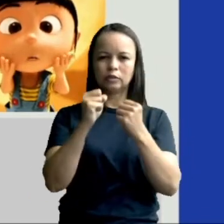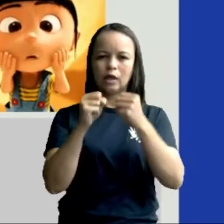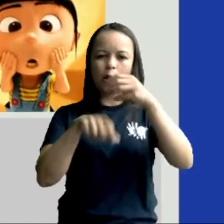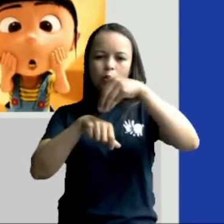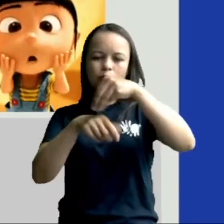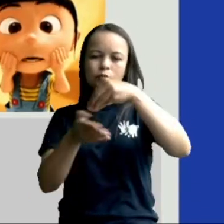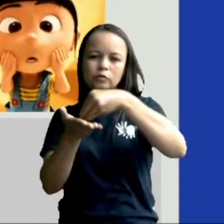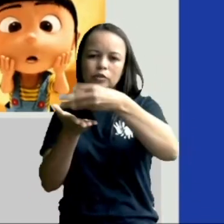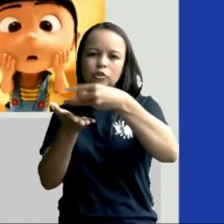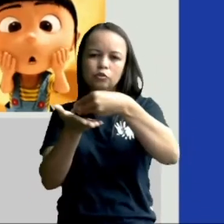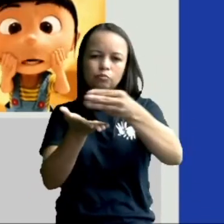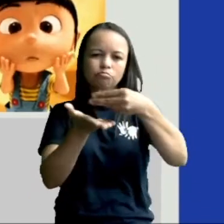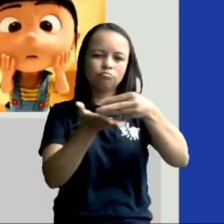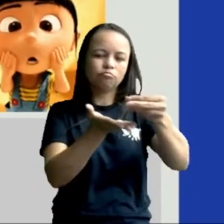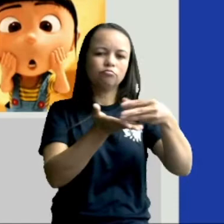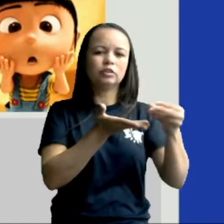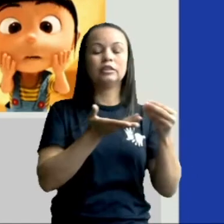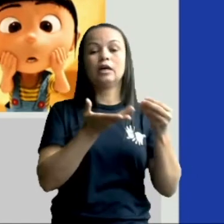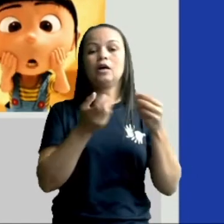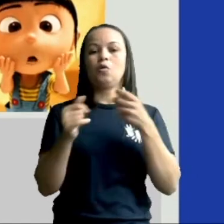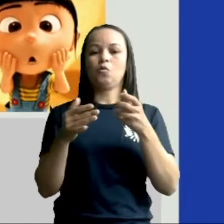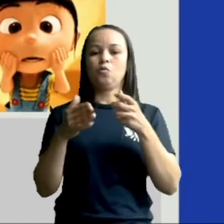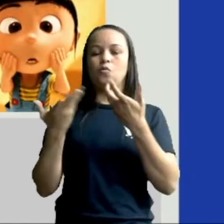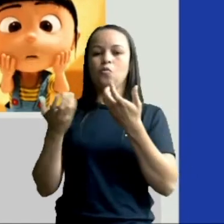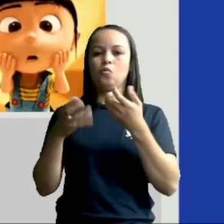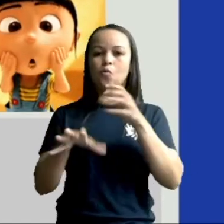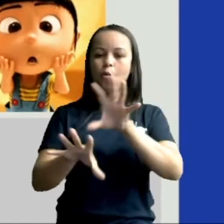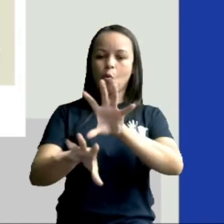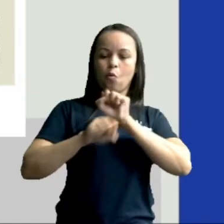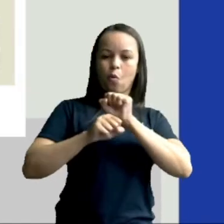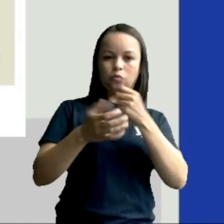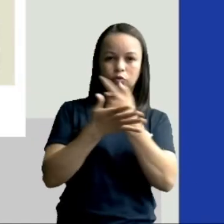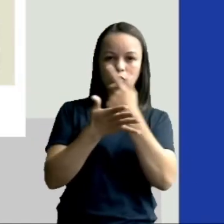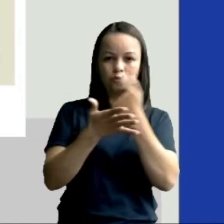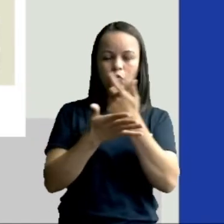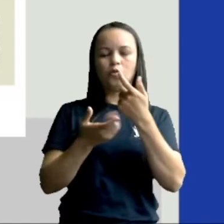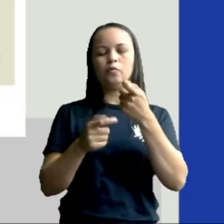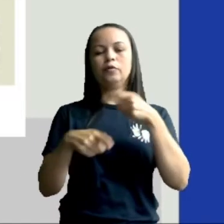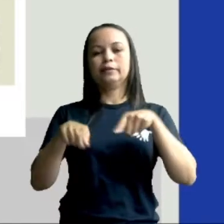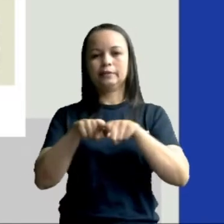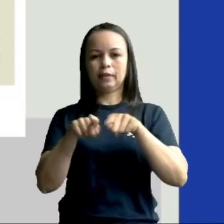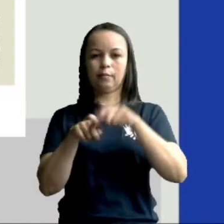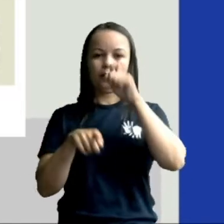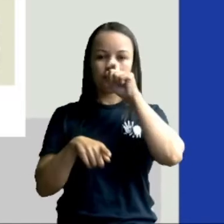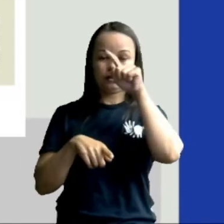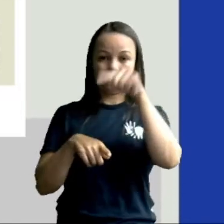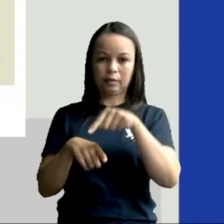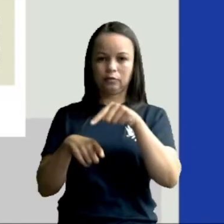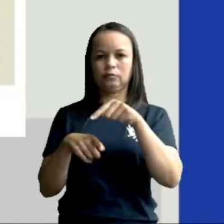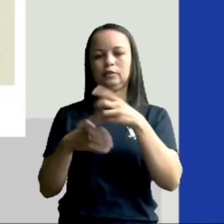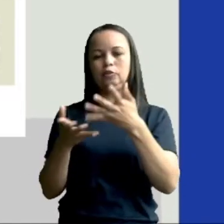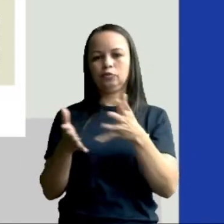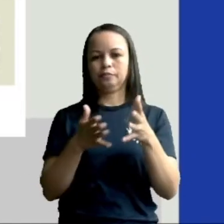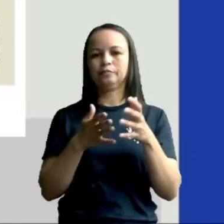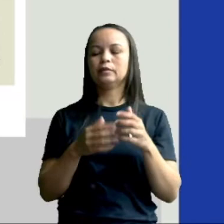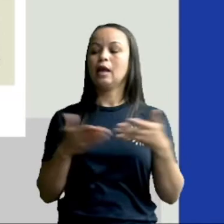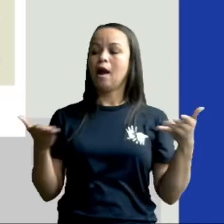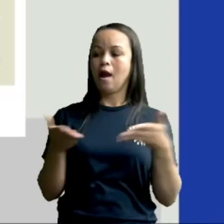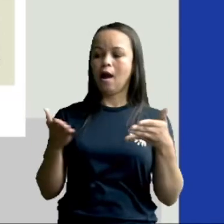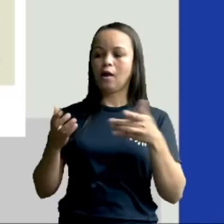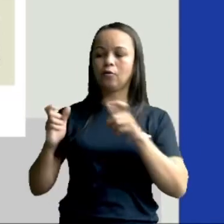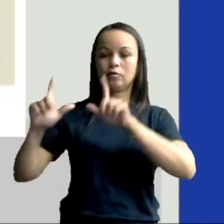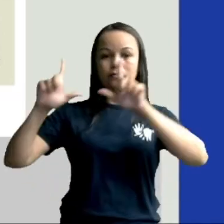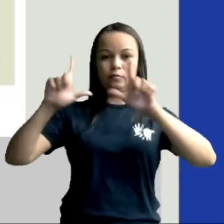distribuição, consumo e tratamento de lixo. Vamos seguindo. E aí eu trouxe para vocês,